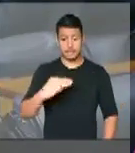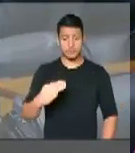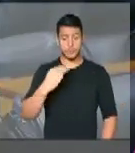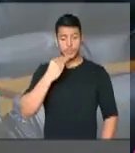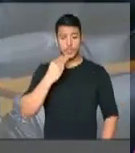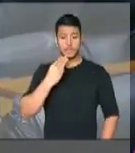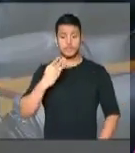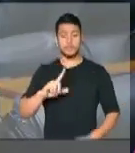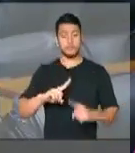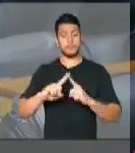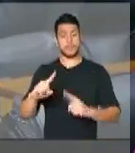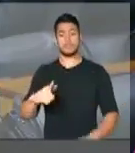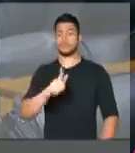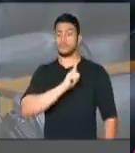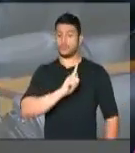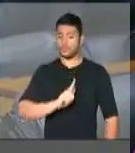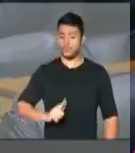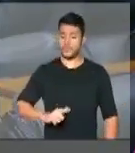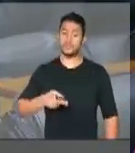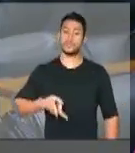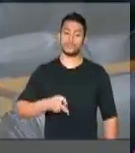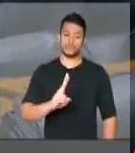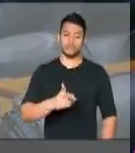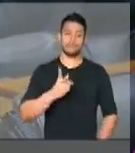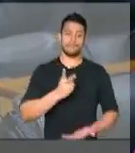ainda mantém a sua capacidade permanente